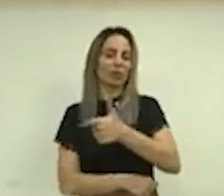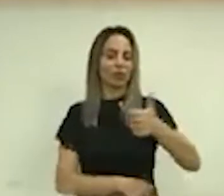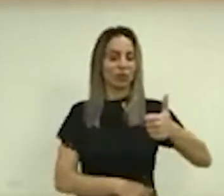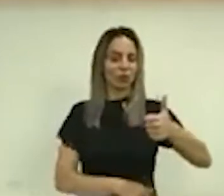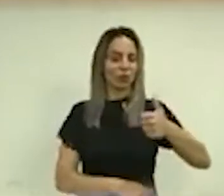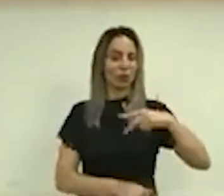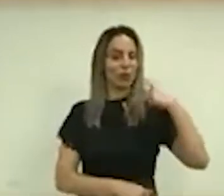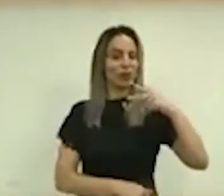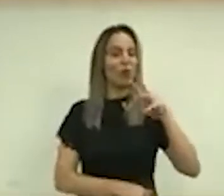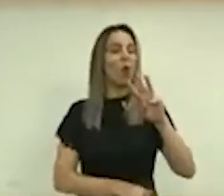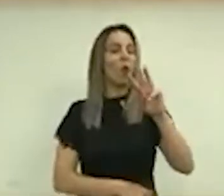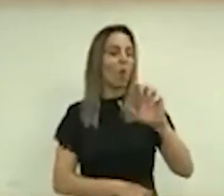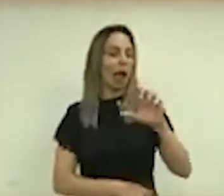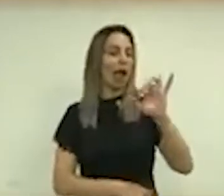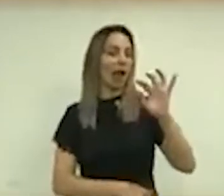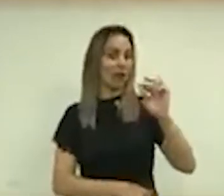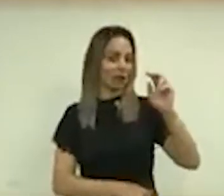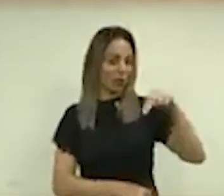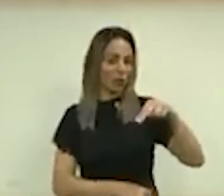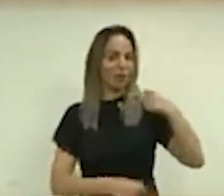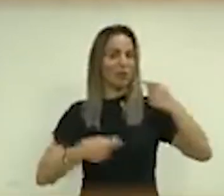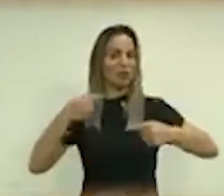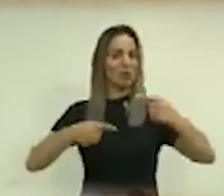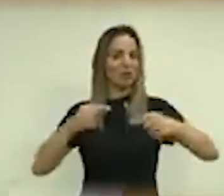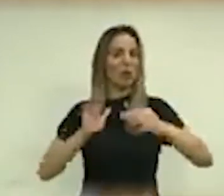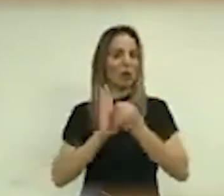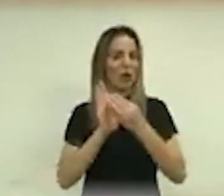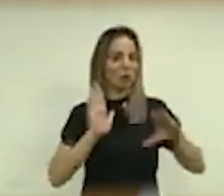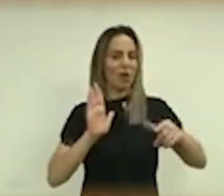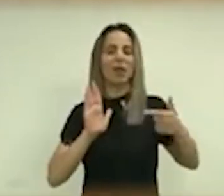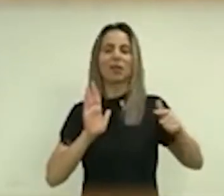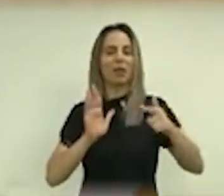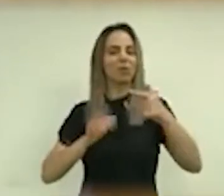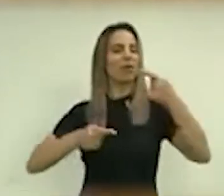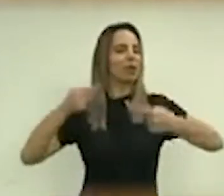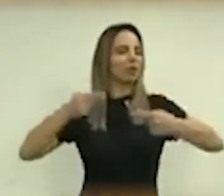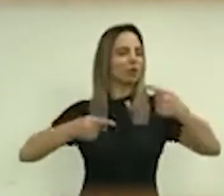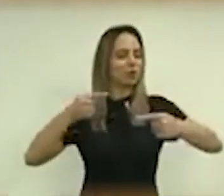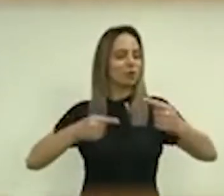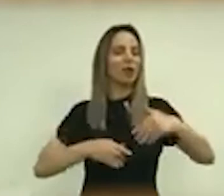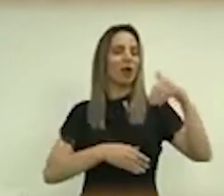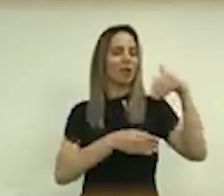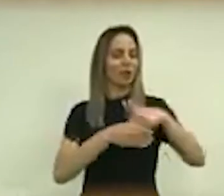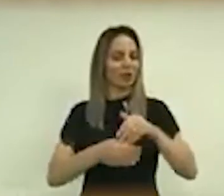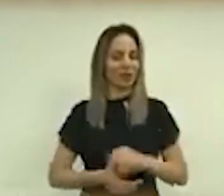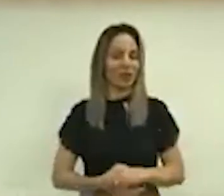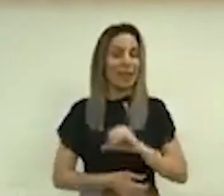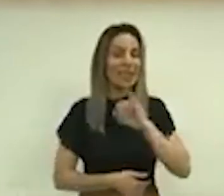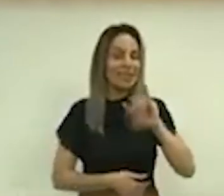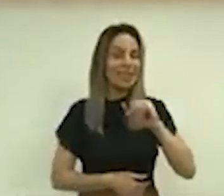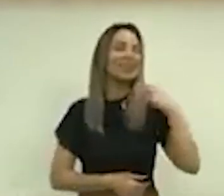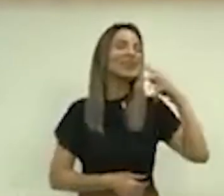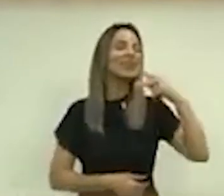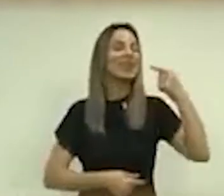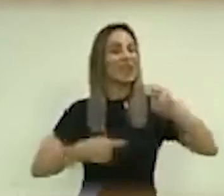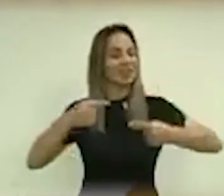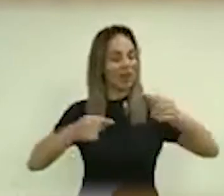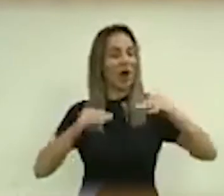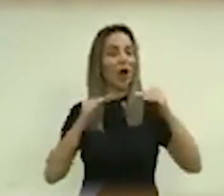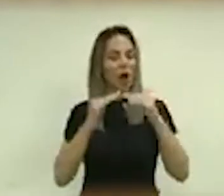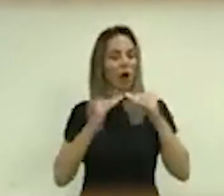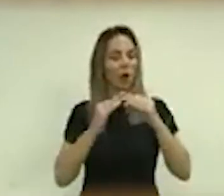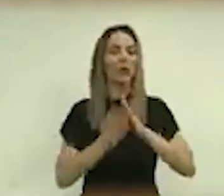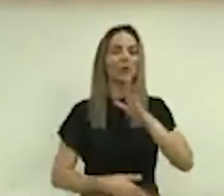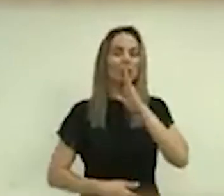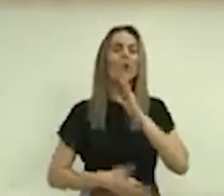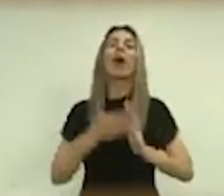Silva, vereador. Em discussão, requerimento do nobre vereador. Não havendo quem queira discutir, em votação. Se os vereadores estiverem de acordo,